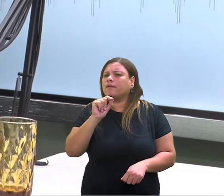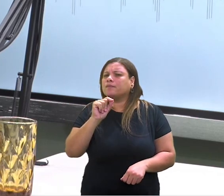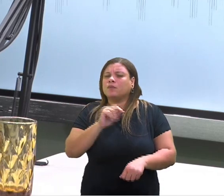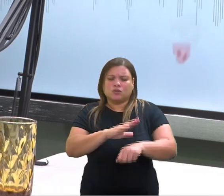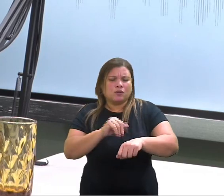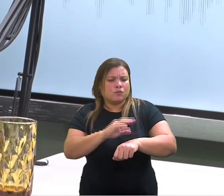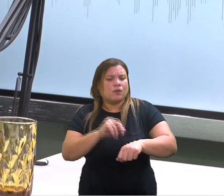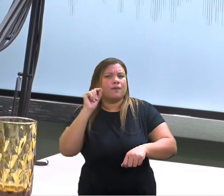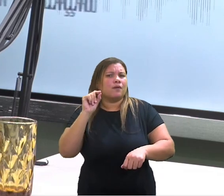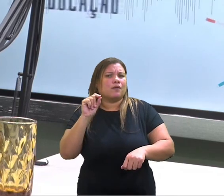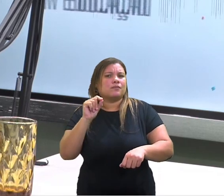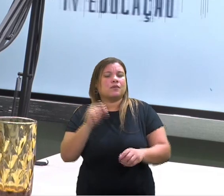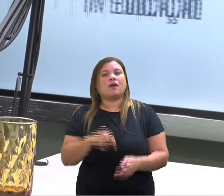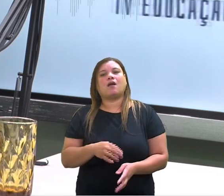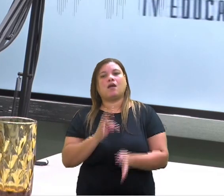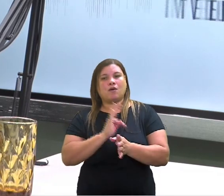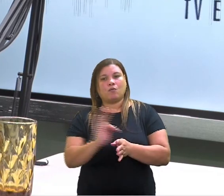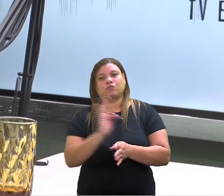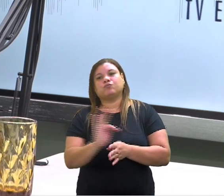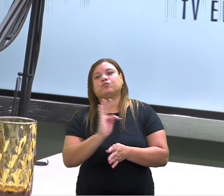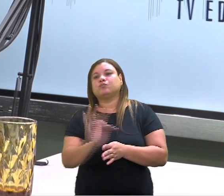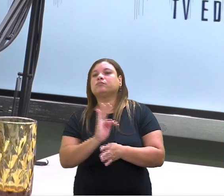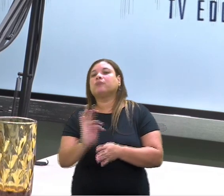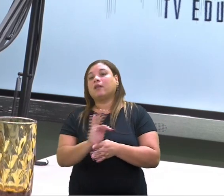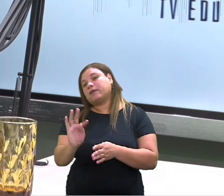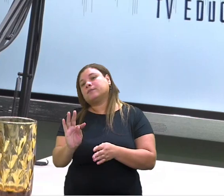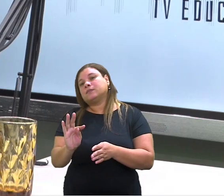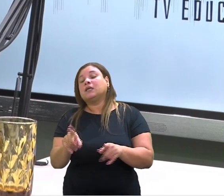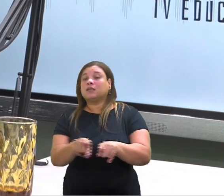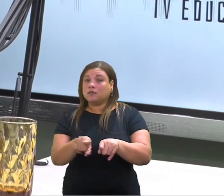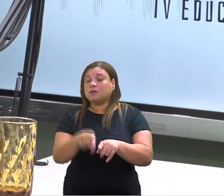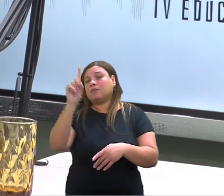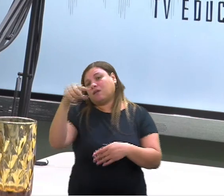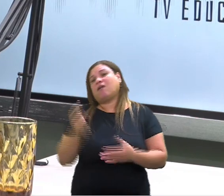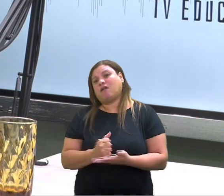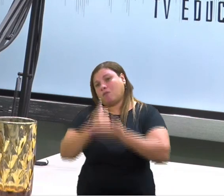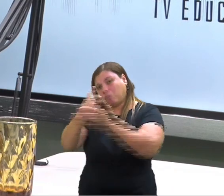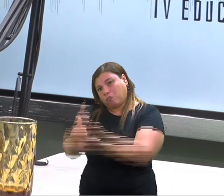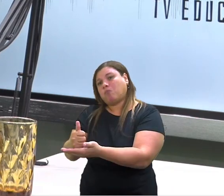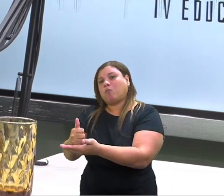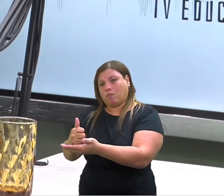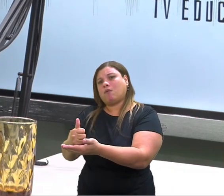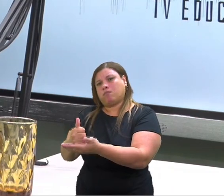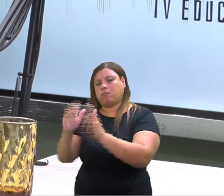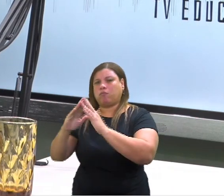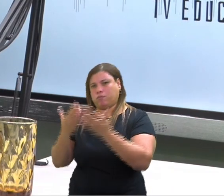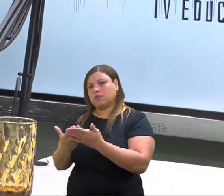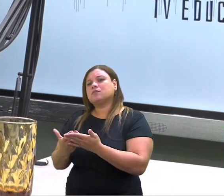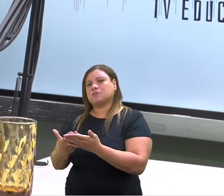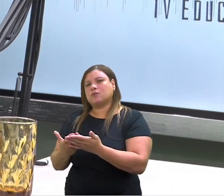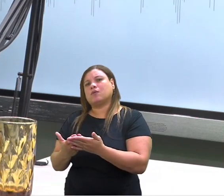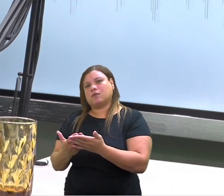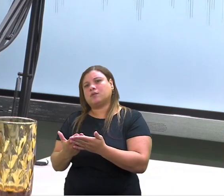correndo algum risco. Muitas vezes esse risco vem de dentro da casa, da rua. Quando eu chamo a polícia militar no cometimento de um crime,